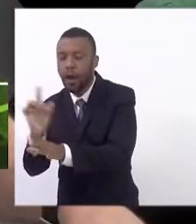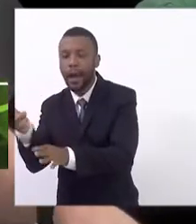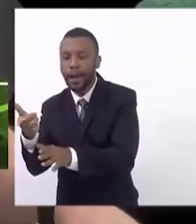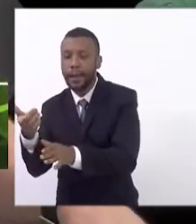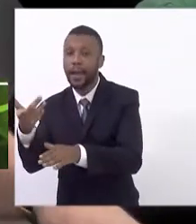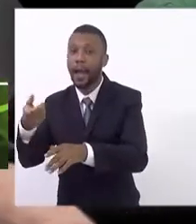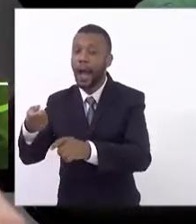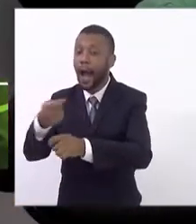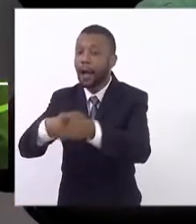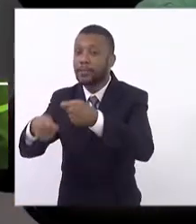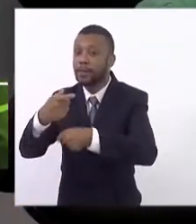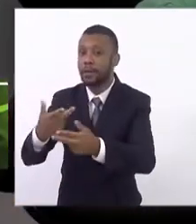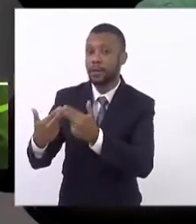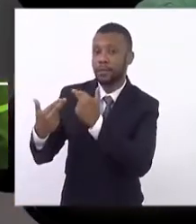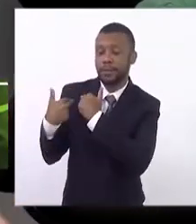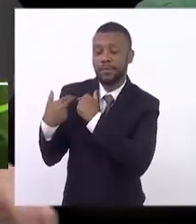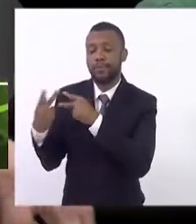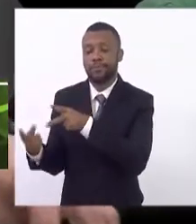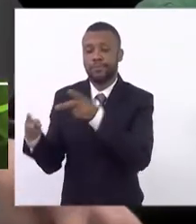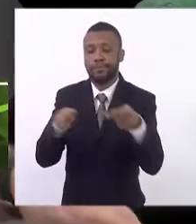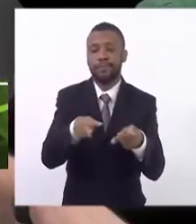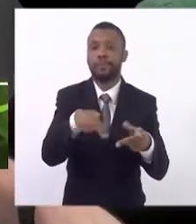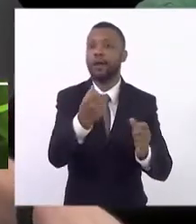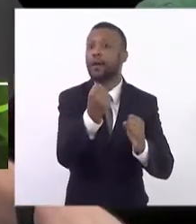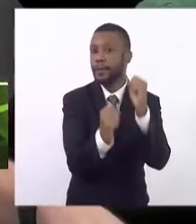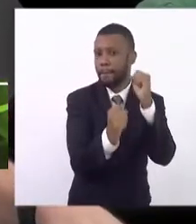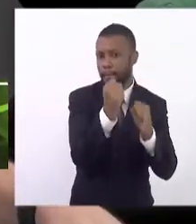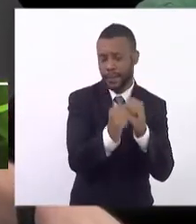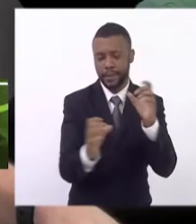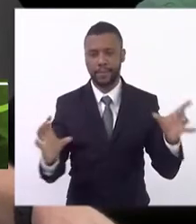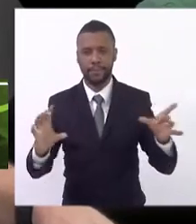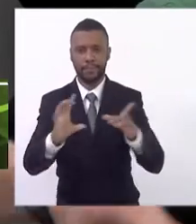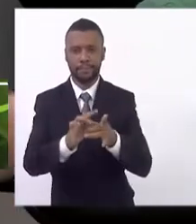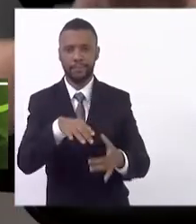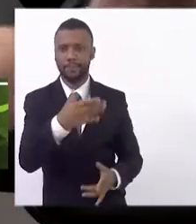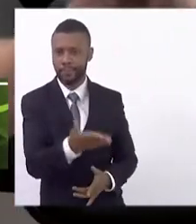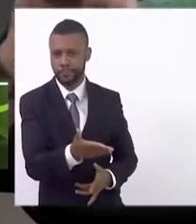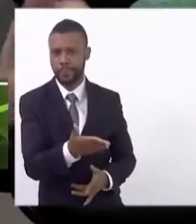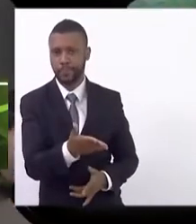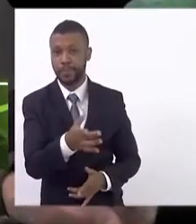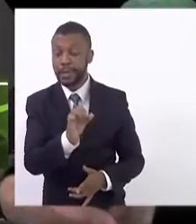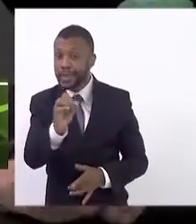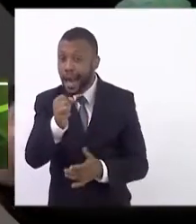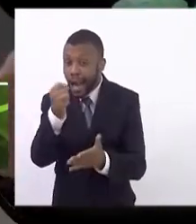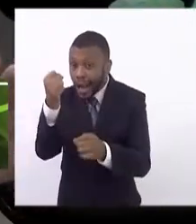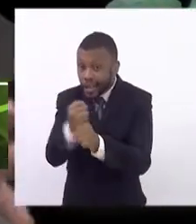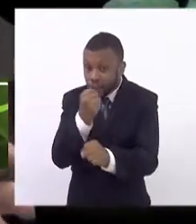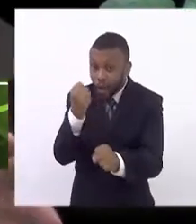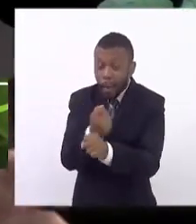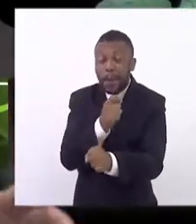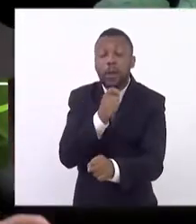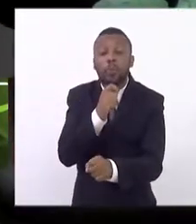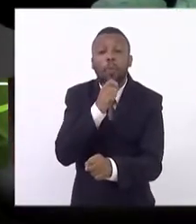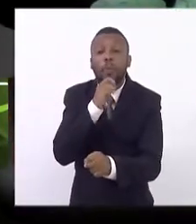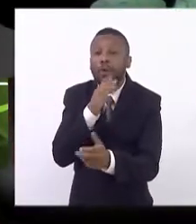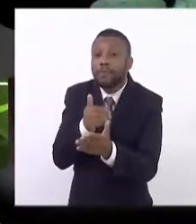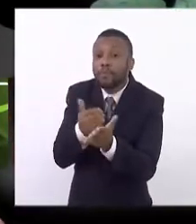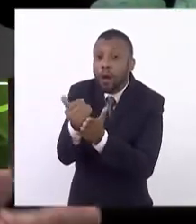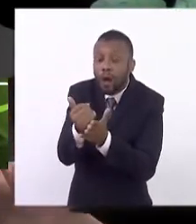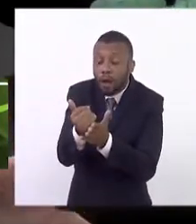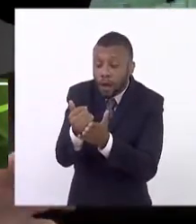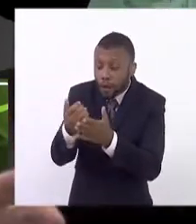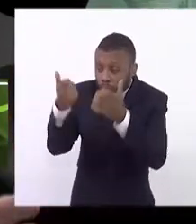As obras que, porventura, ainda não tivessem sido iniciadas, eu estou falando de obras respaldadas por um